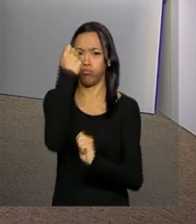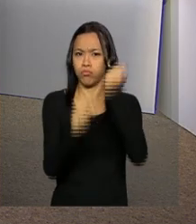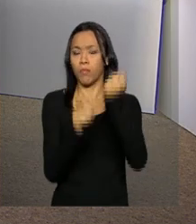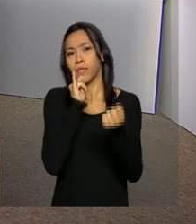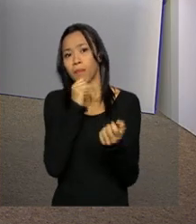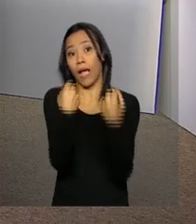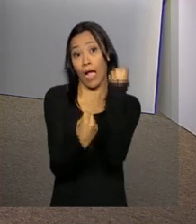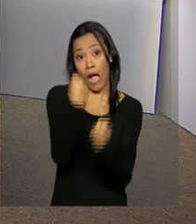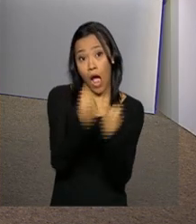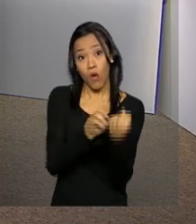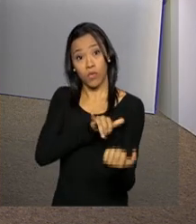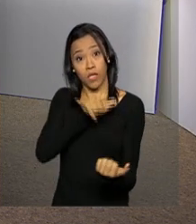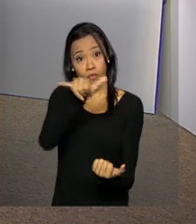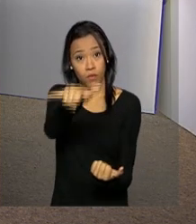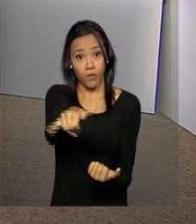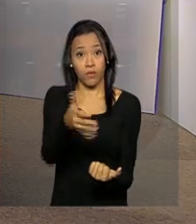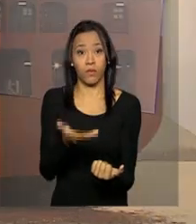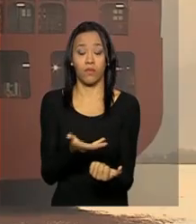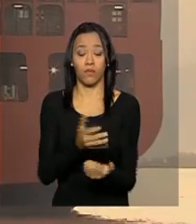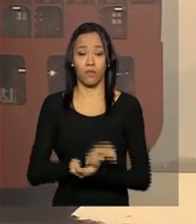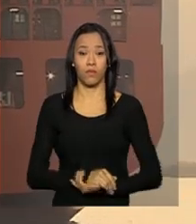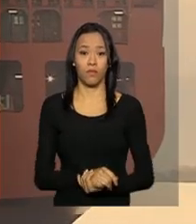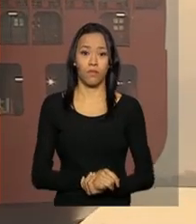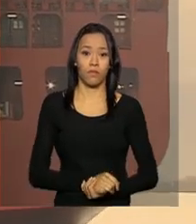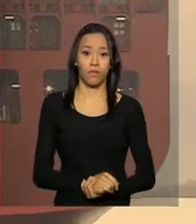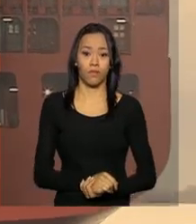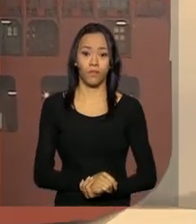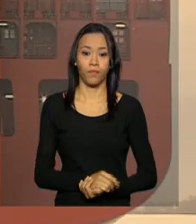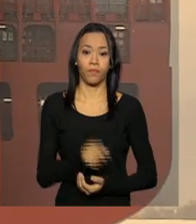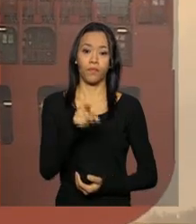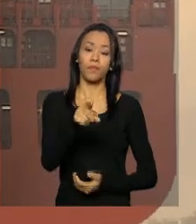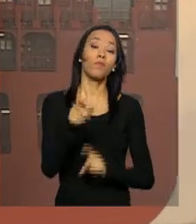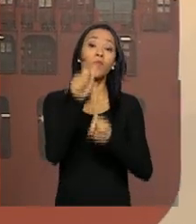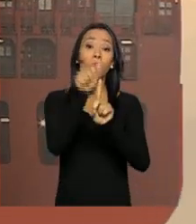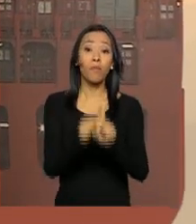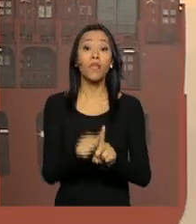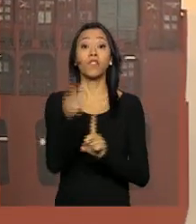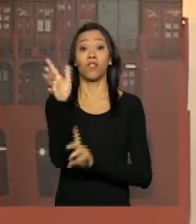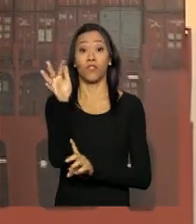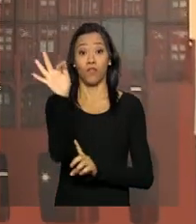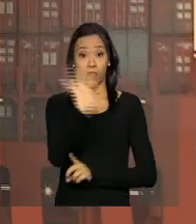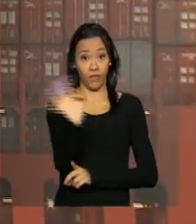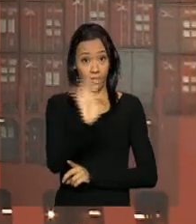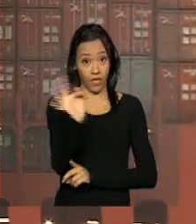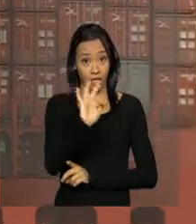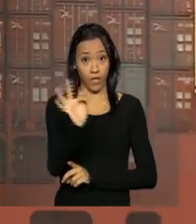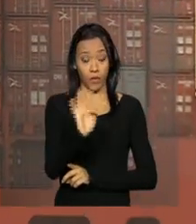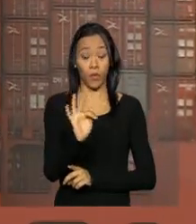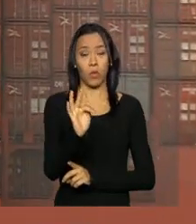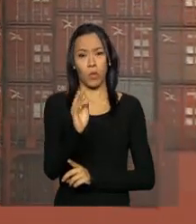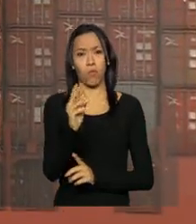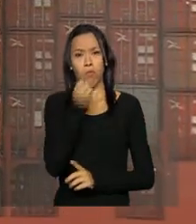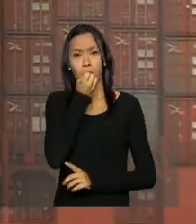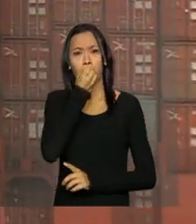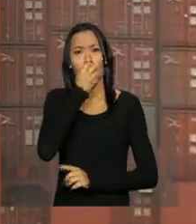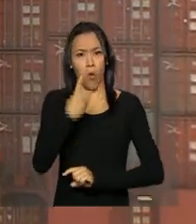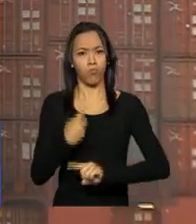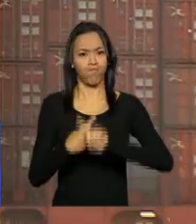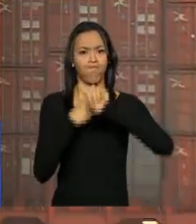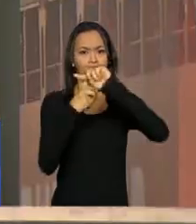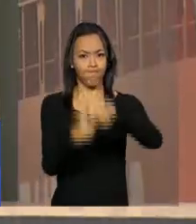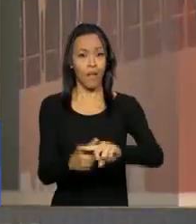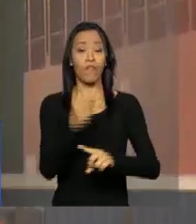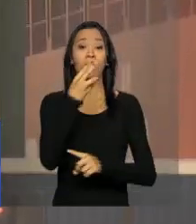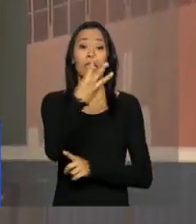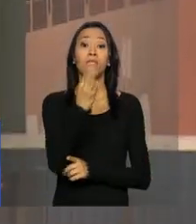carros e aviões em fevereiro o saldo Positivo na balança comercial foi de 3 bilhões de